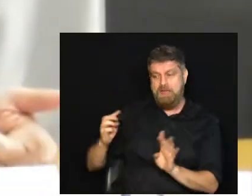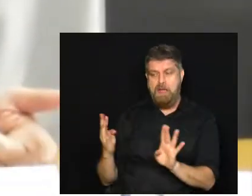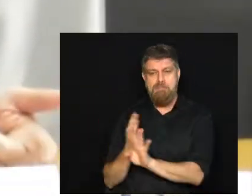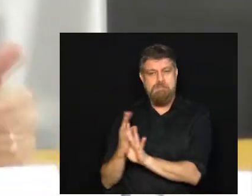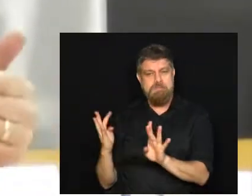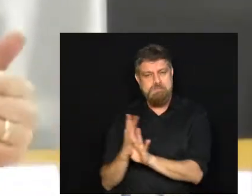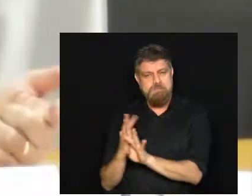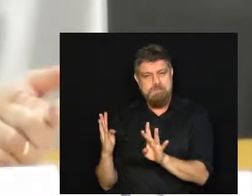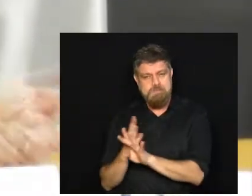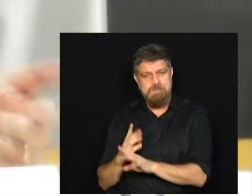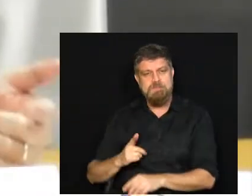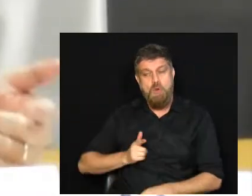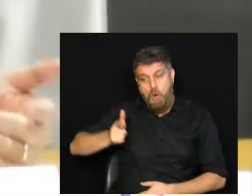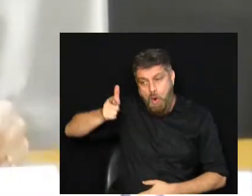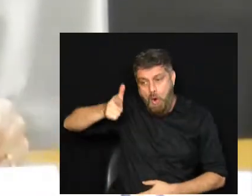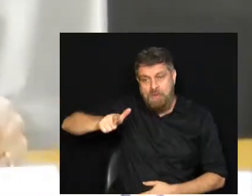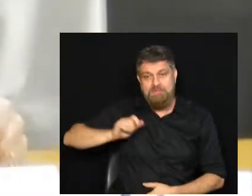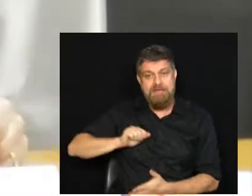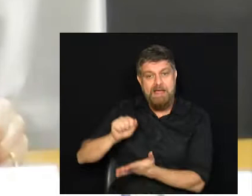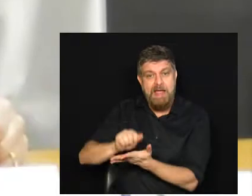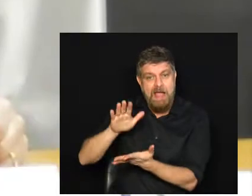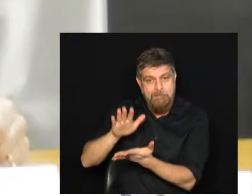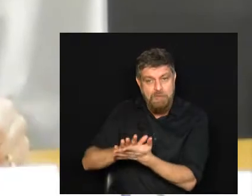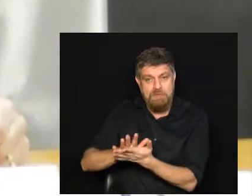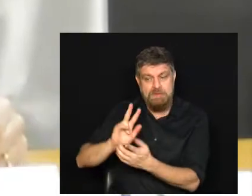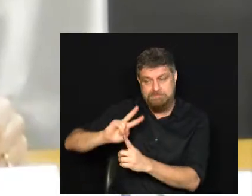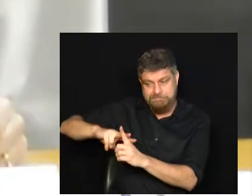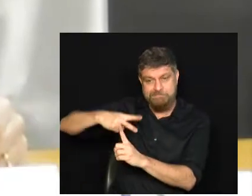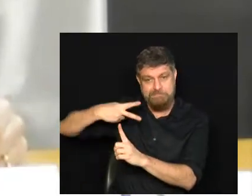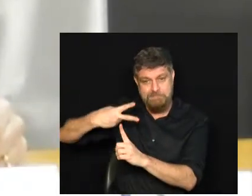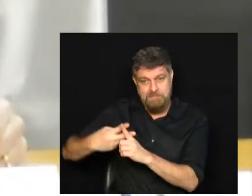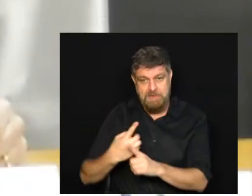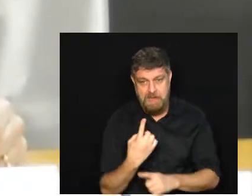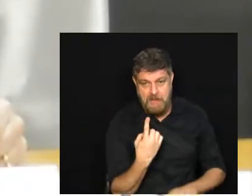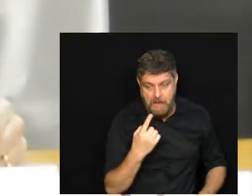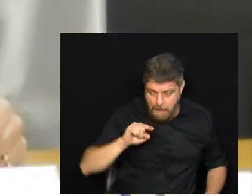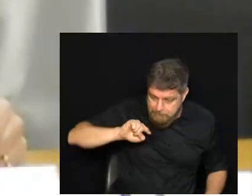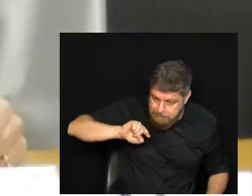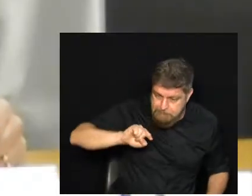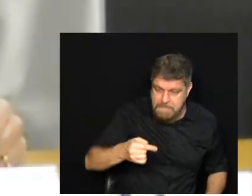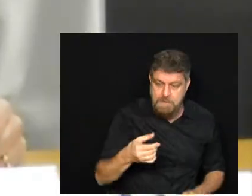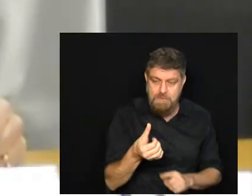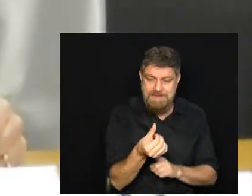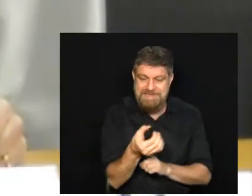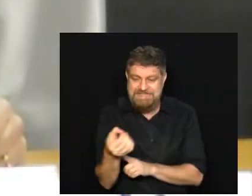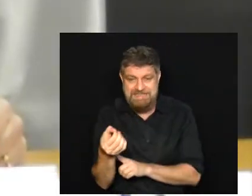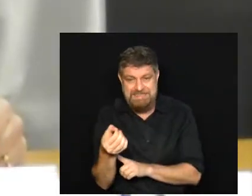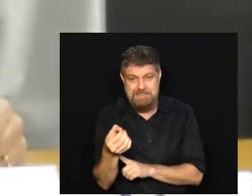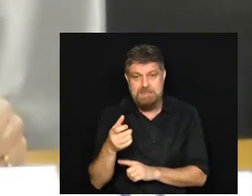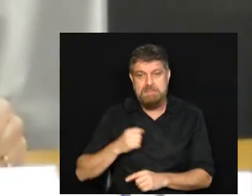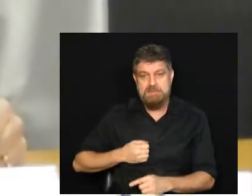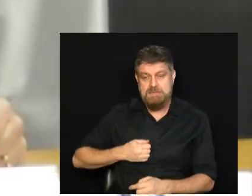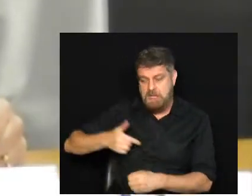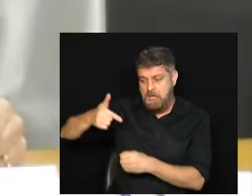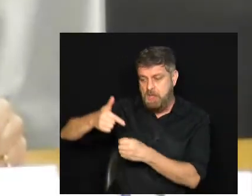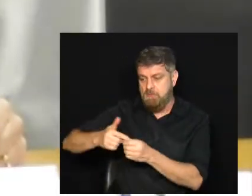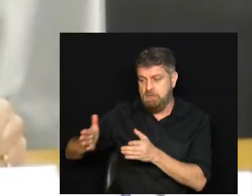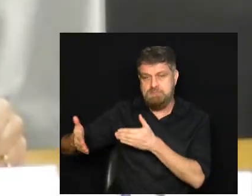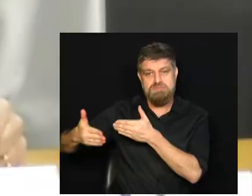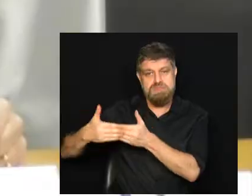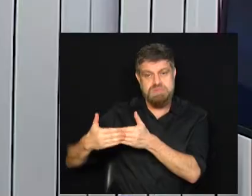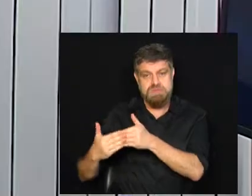ali, na reincidência a multa será cobrada em dobro, 1.600 UFIX, e o posto será lacrado por 30